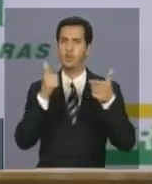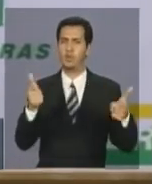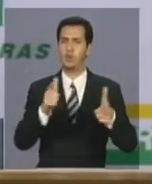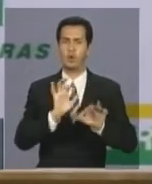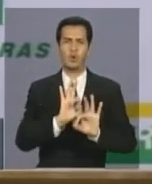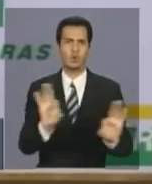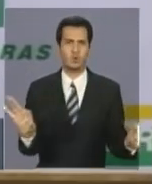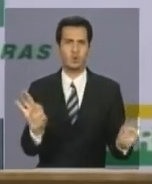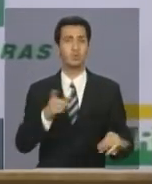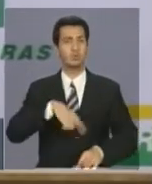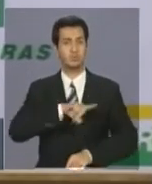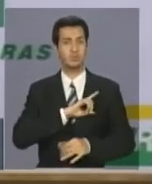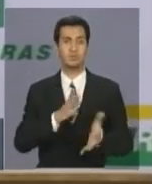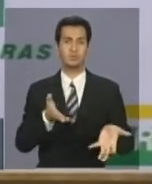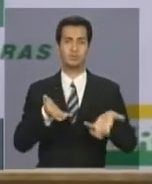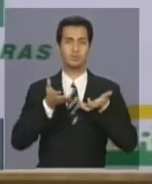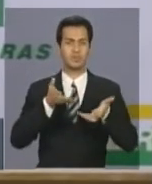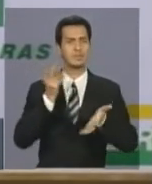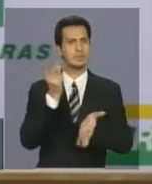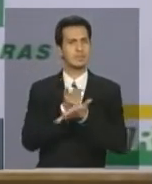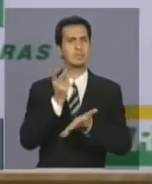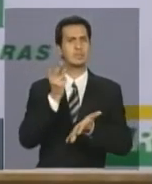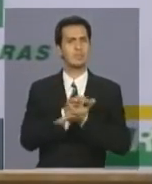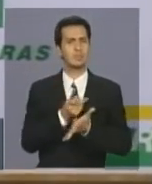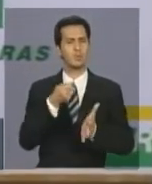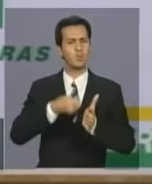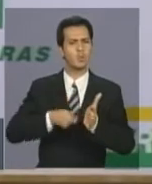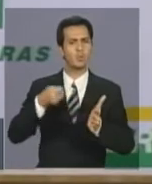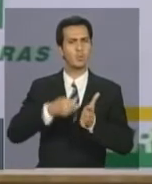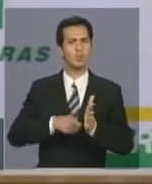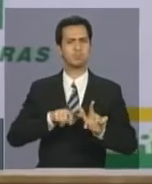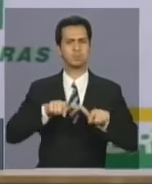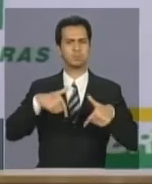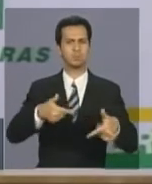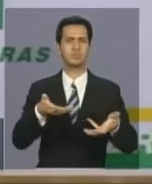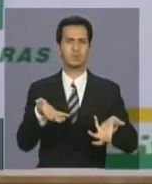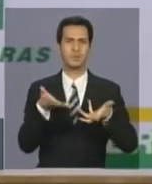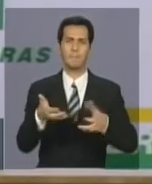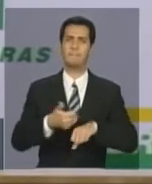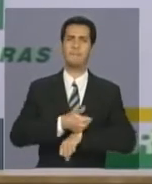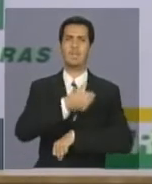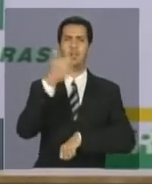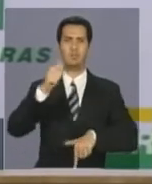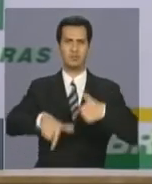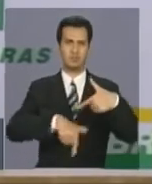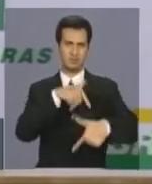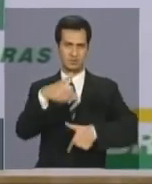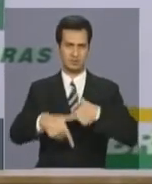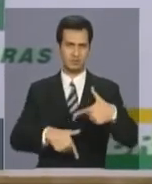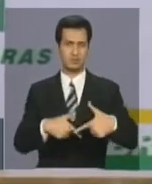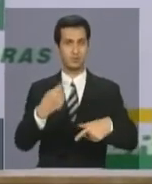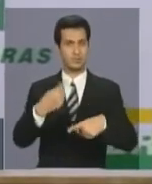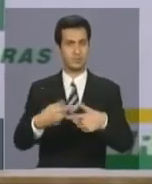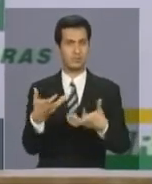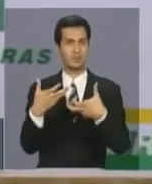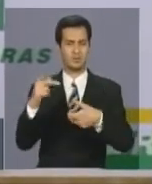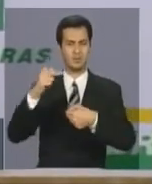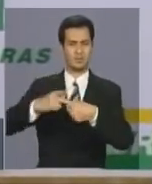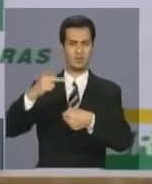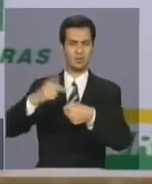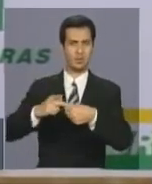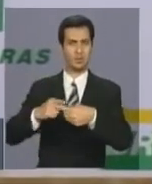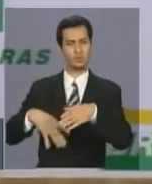busca das melhores práticas operacionais para colocar esse óleo em